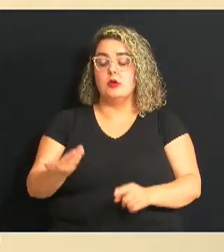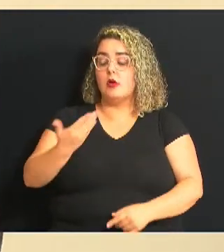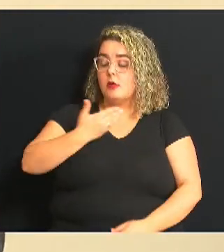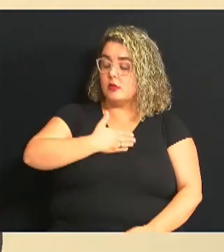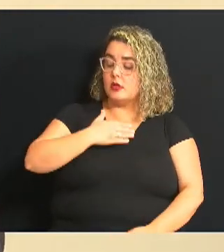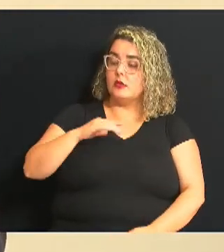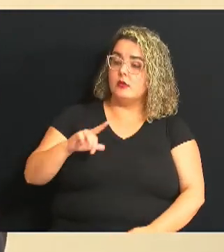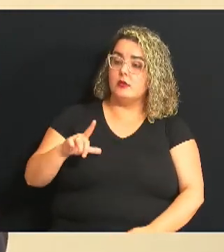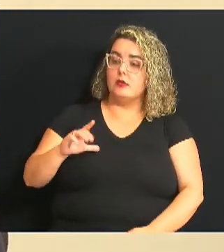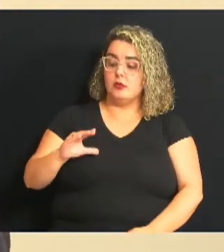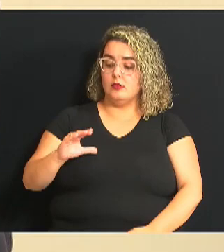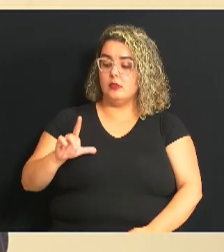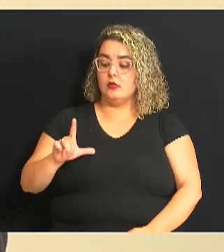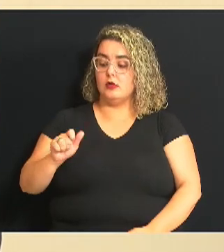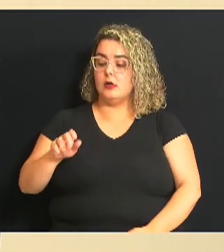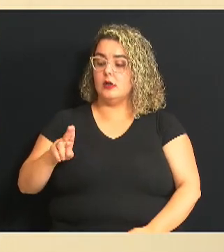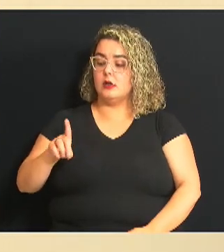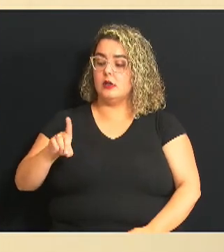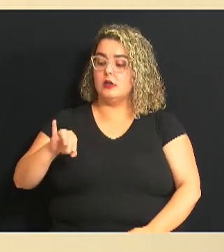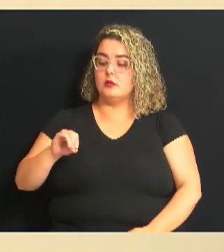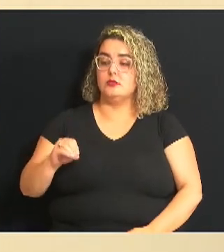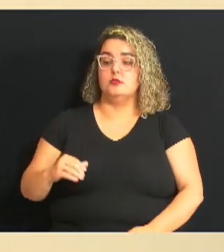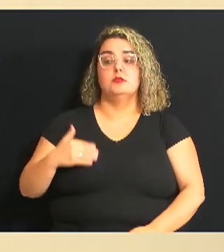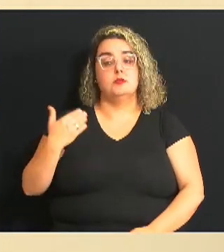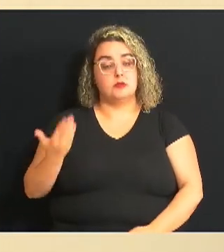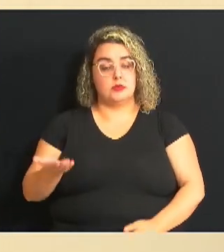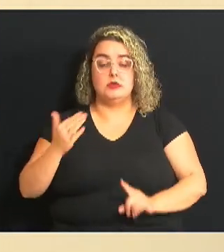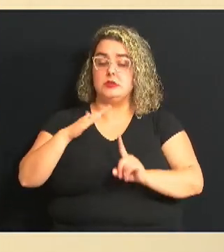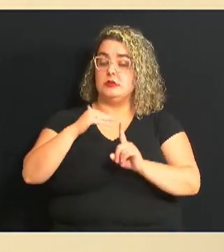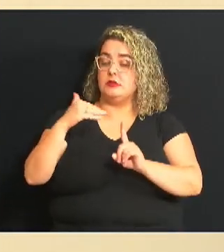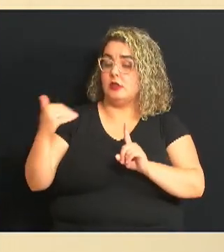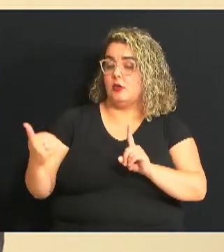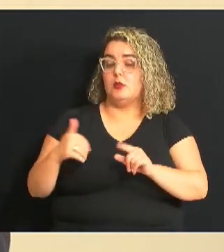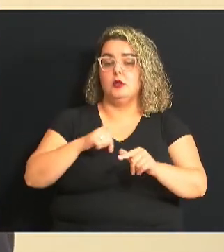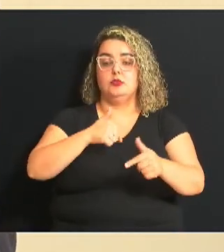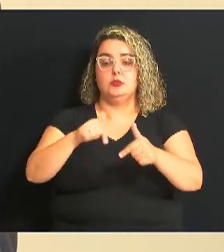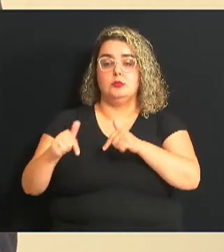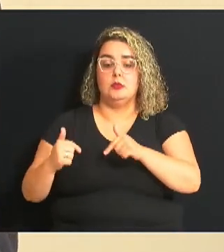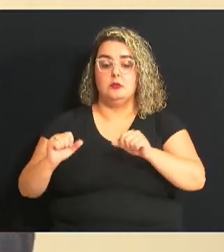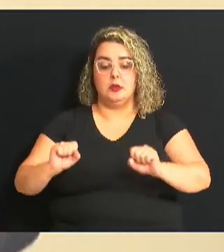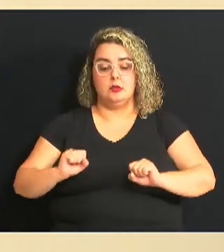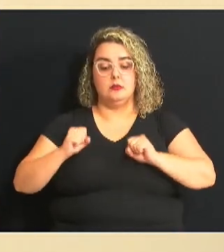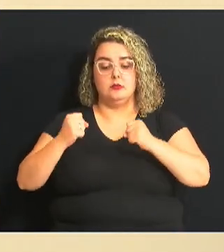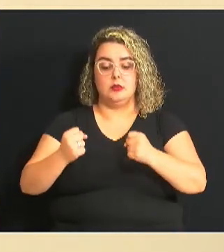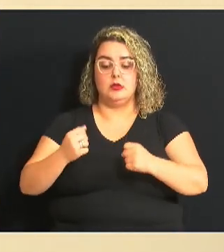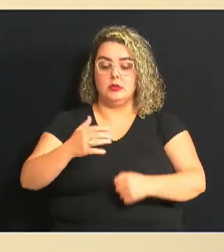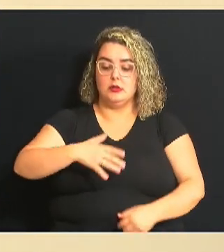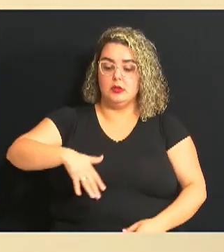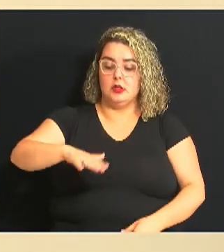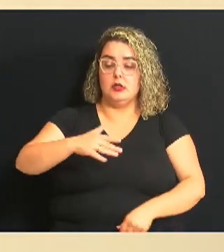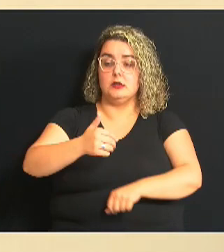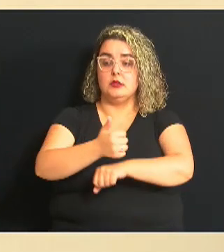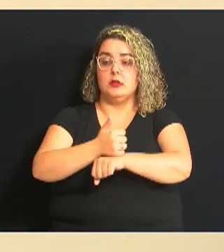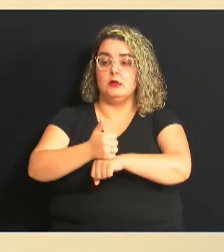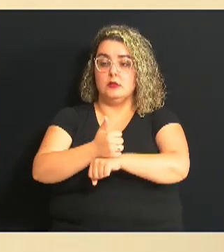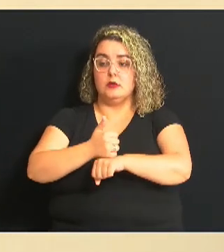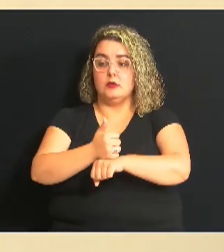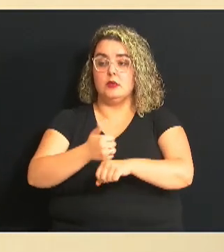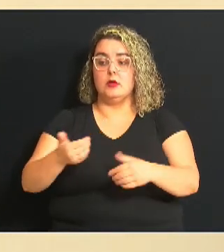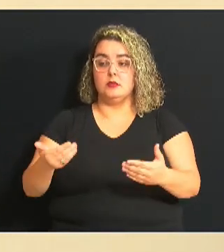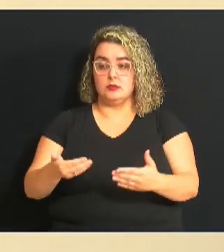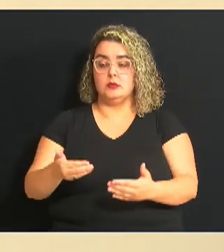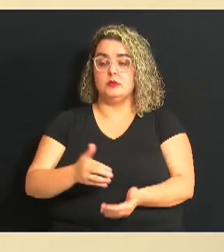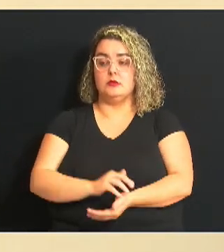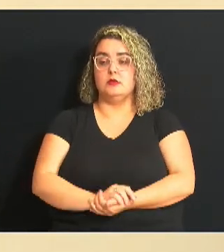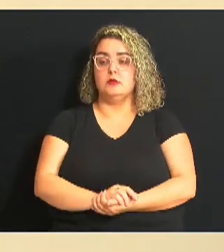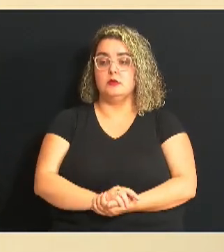forma, você se destacou pelo seu trabalho, pelo seu empenho dentro da sua profissão, e hoje